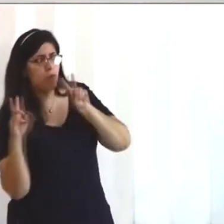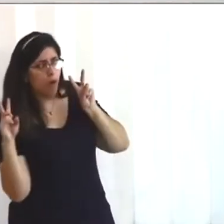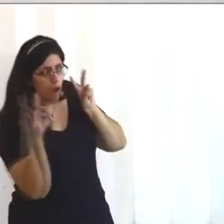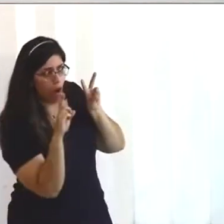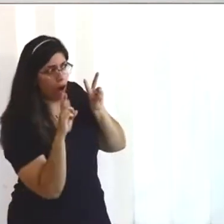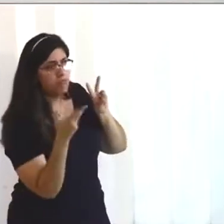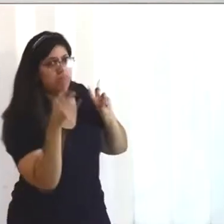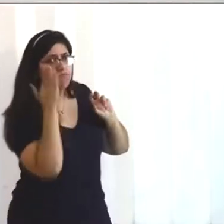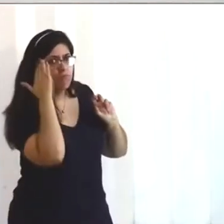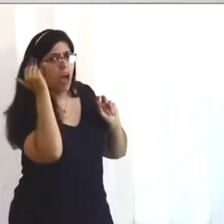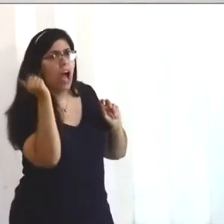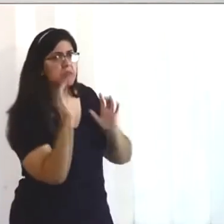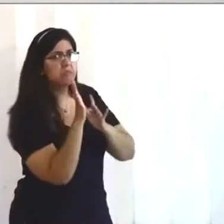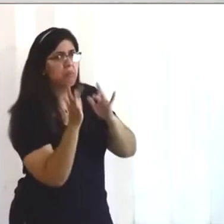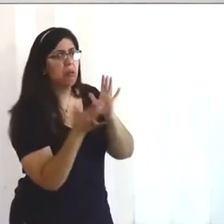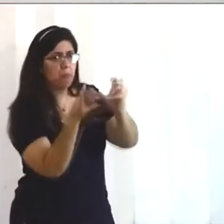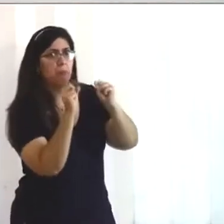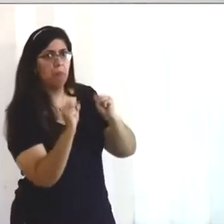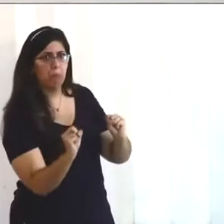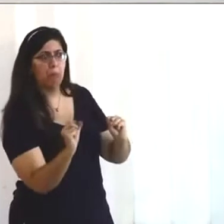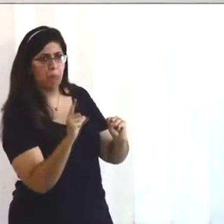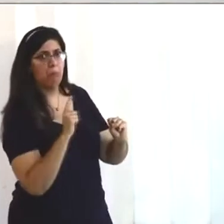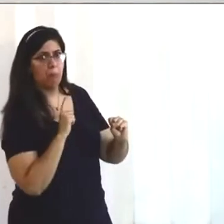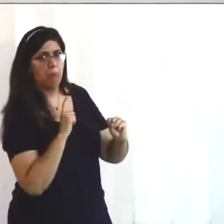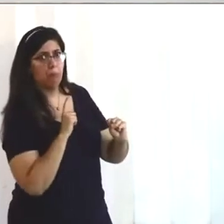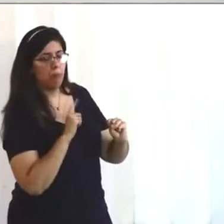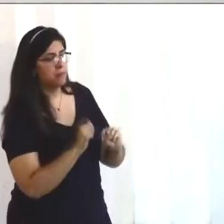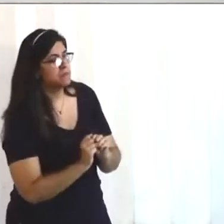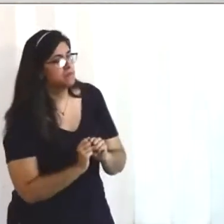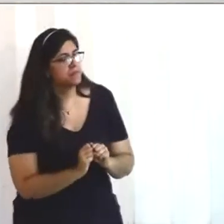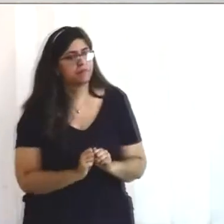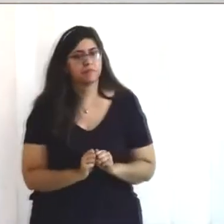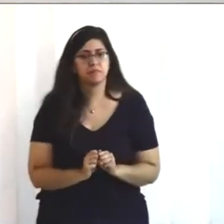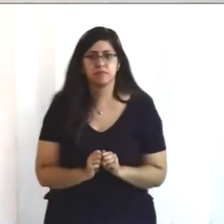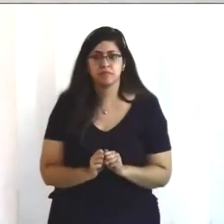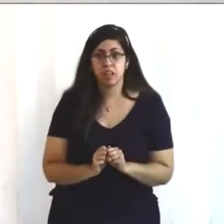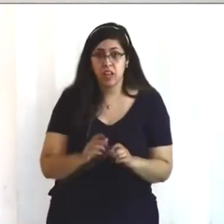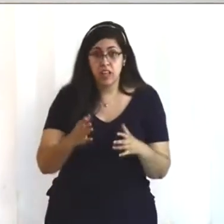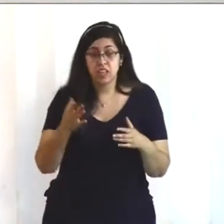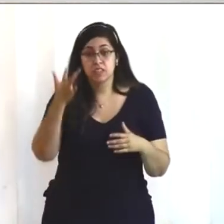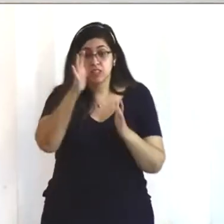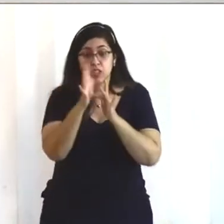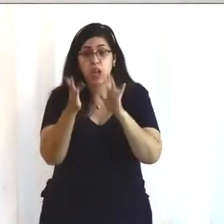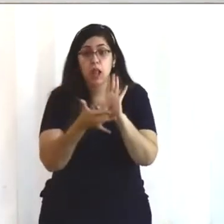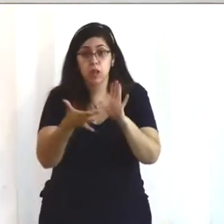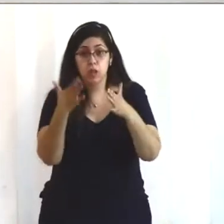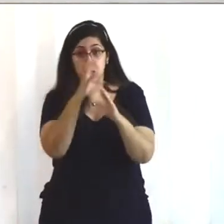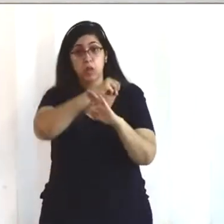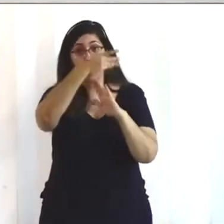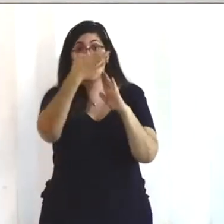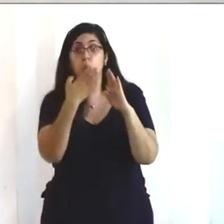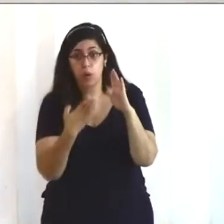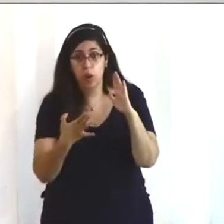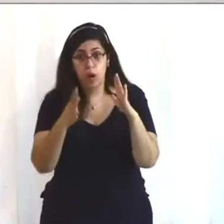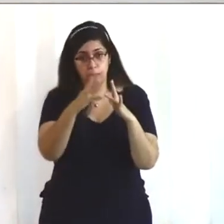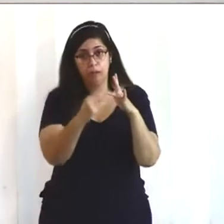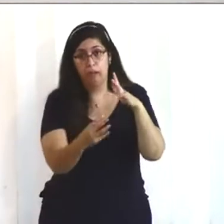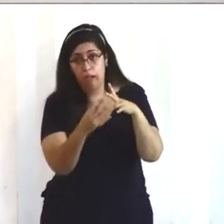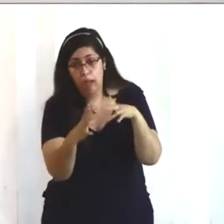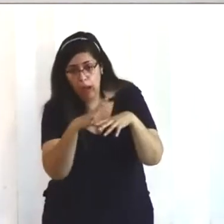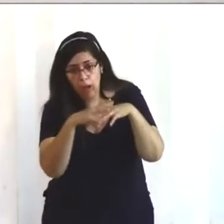o poder de Jesus, já no capítulo 1, a cura de um leproso, no capítulo 2, a cura